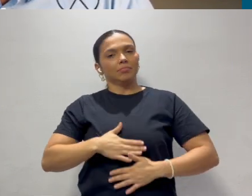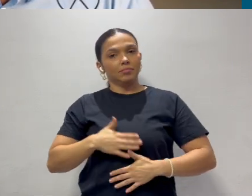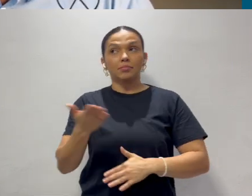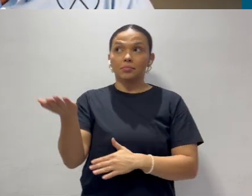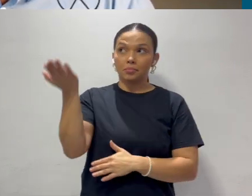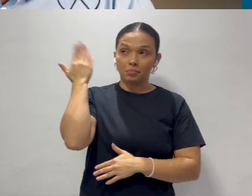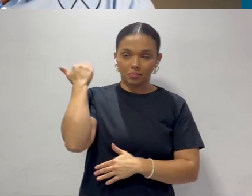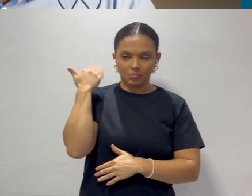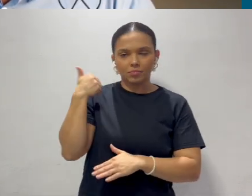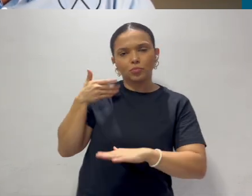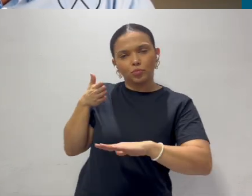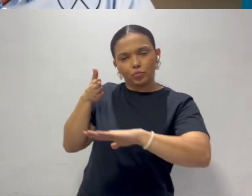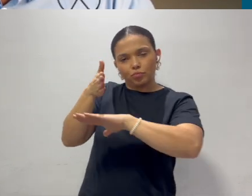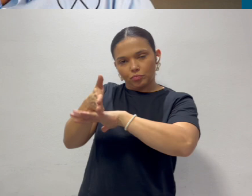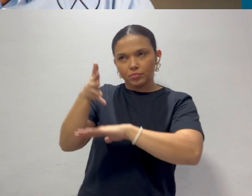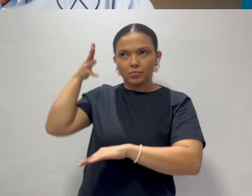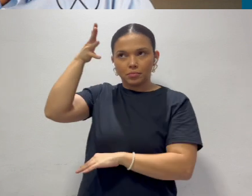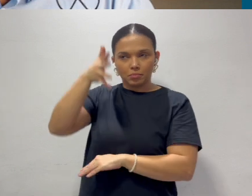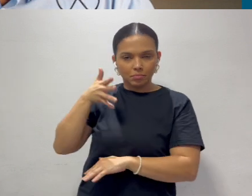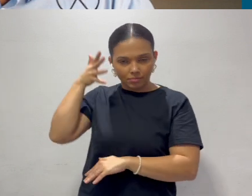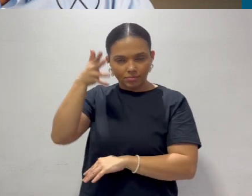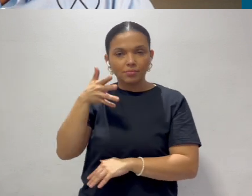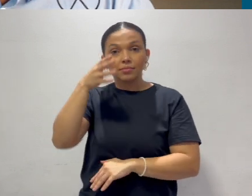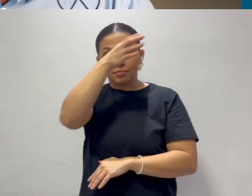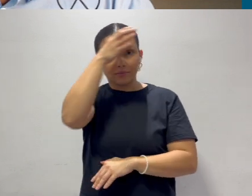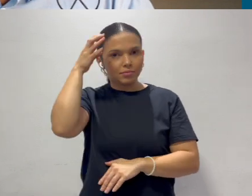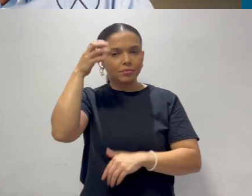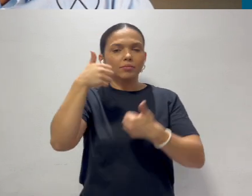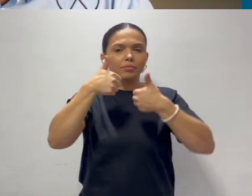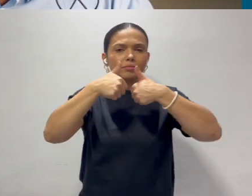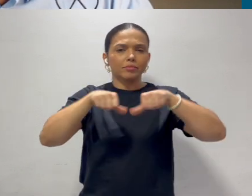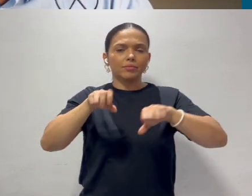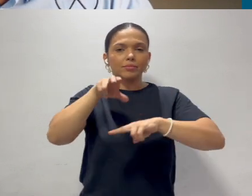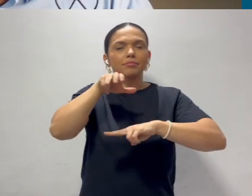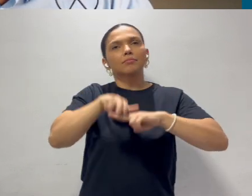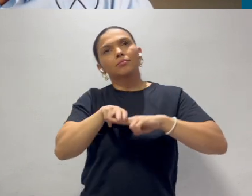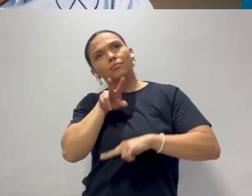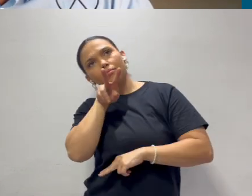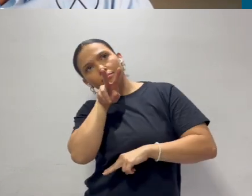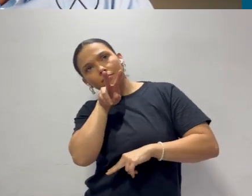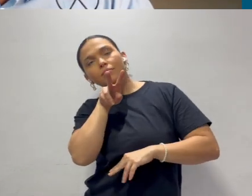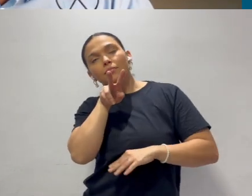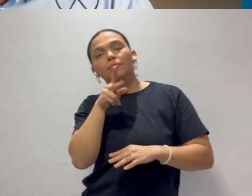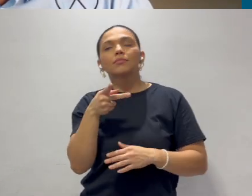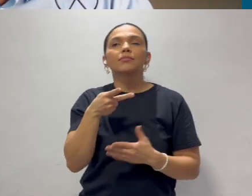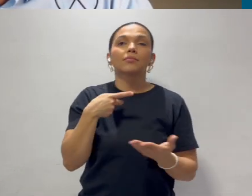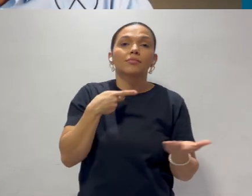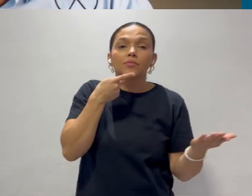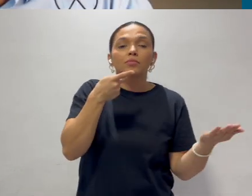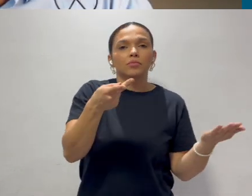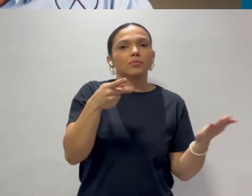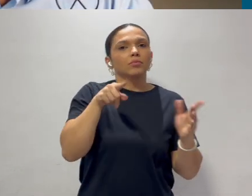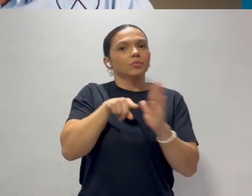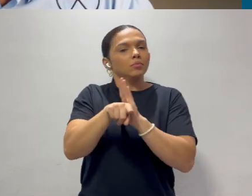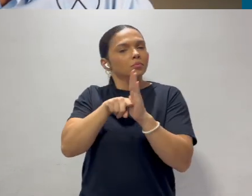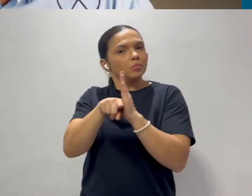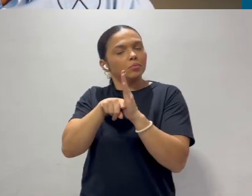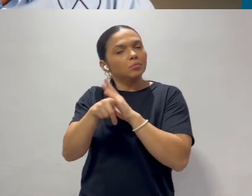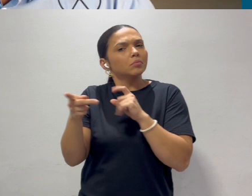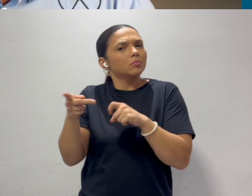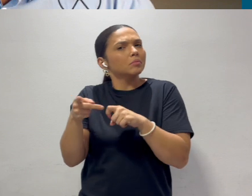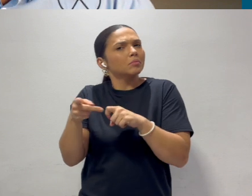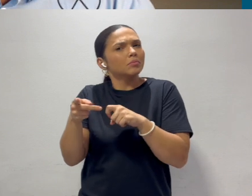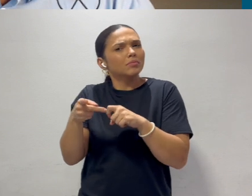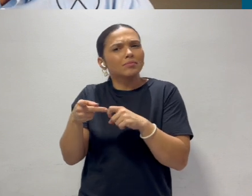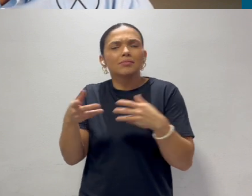estava numa palestra outro dia, que é uma coisa muito interessante. E um cliente meu estava lá, E aí chegou no assunto sobre as perícias. Ele